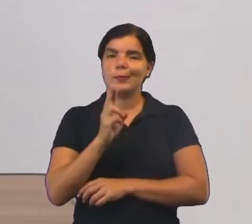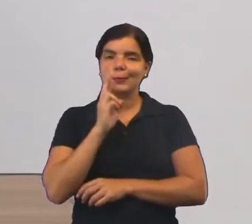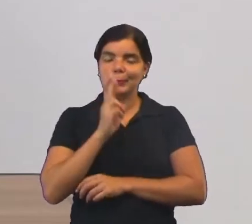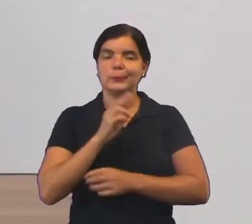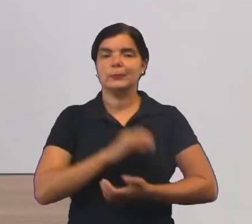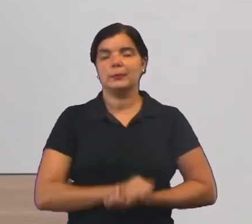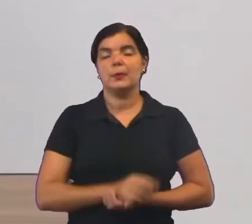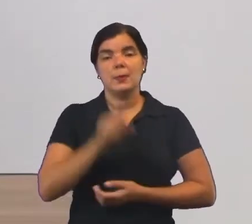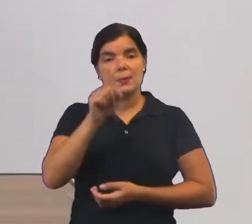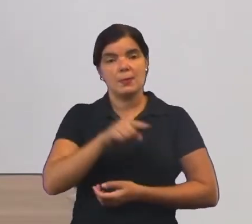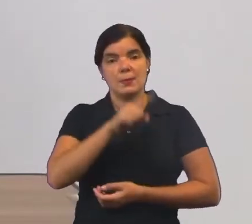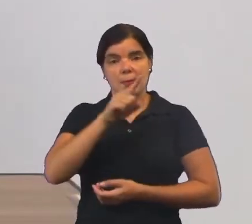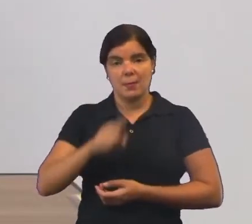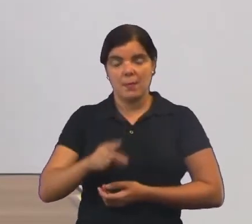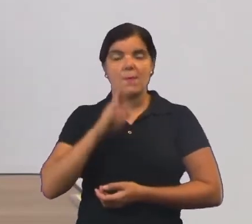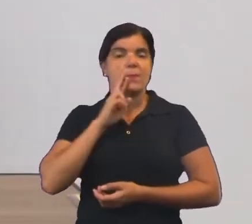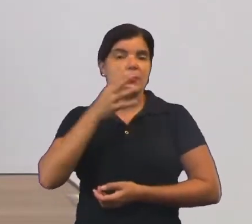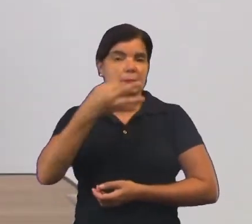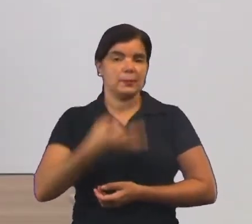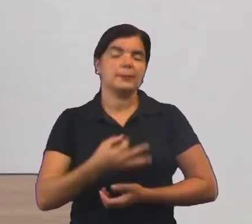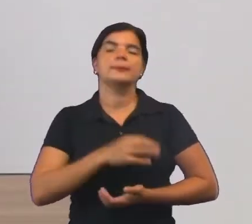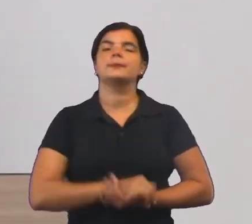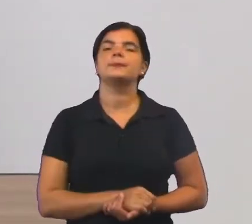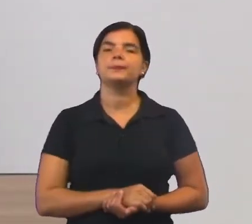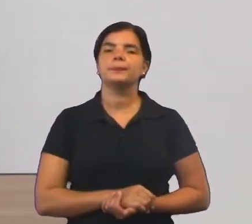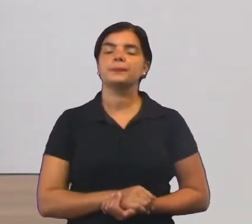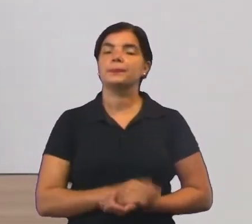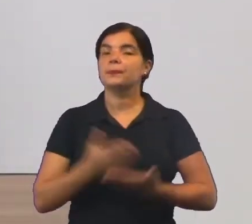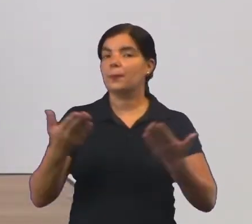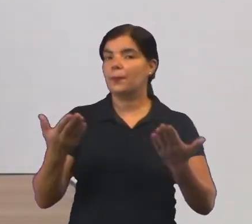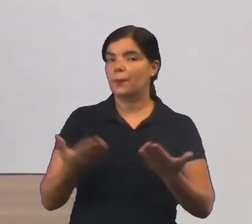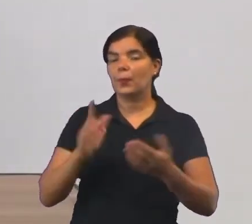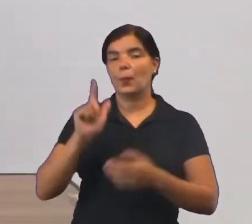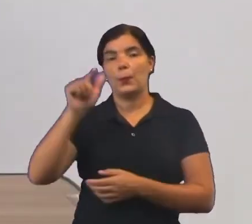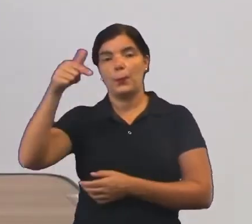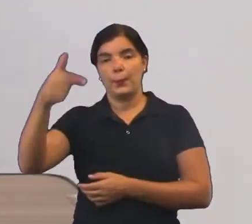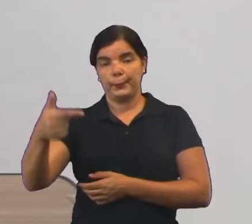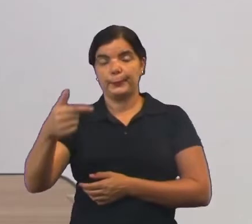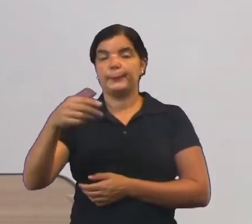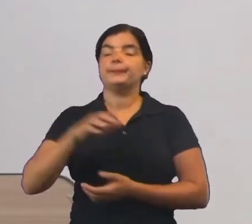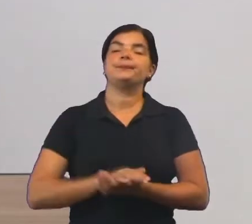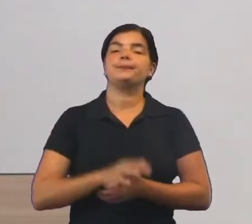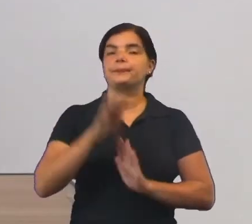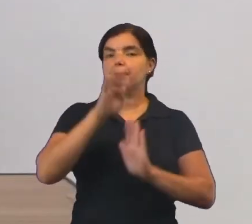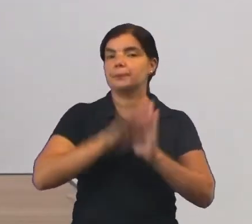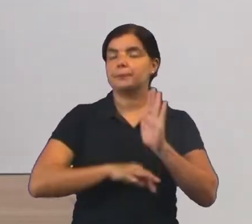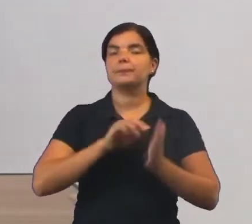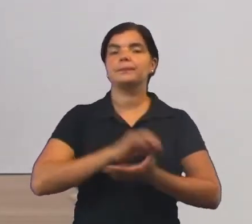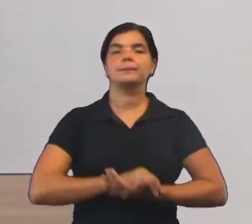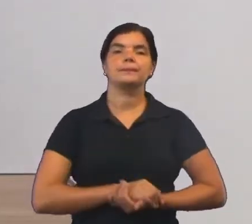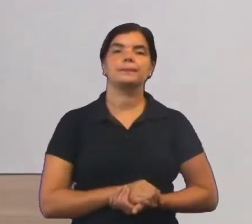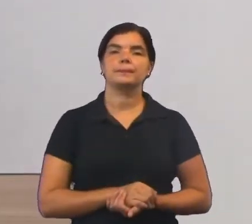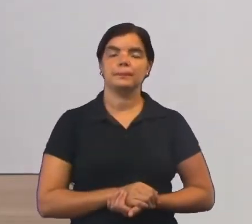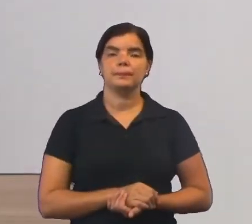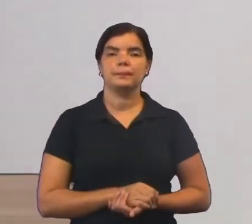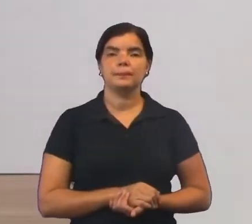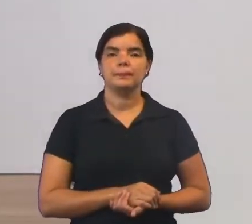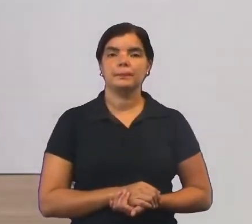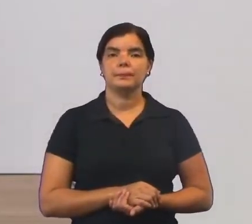resposta e marcar a alternativa correta. Agora, nós vamos analisar um outro texto.